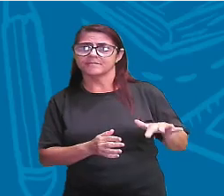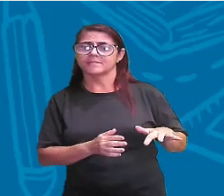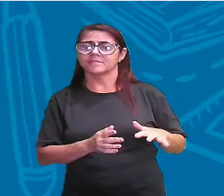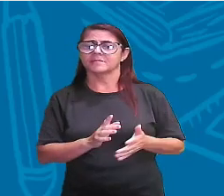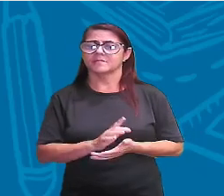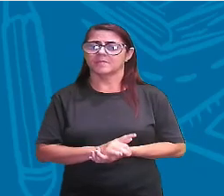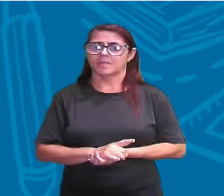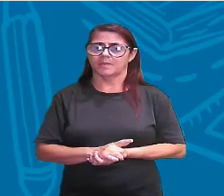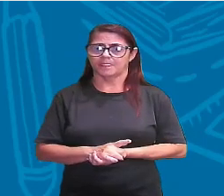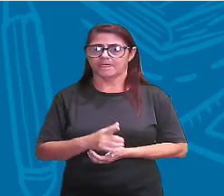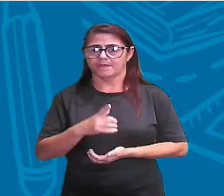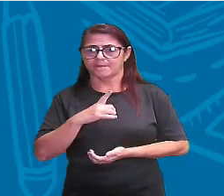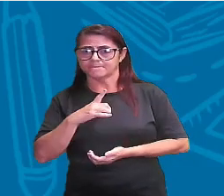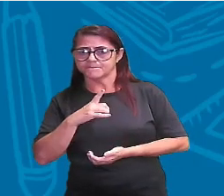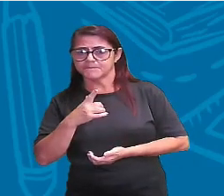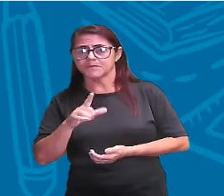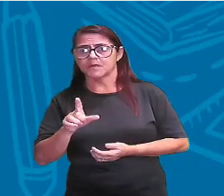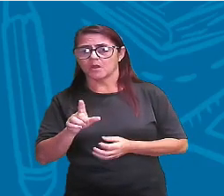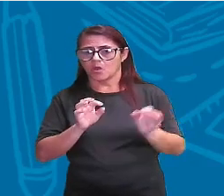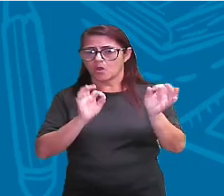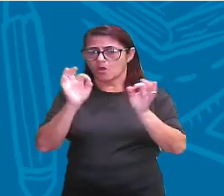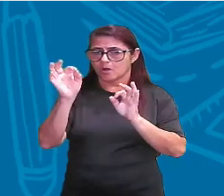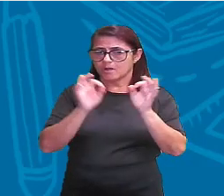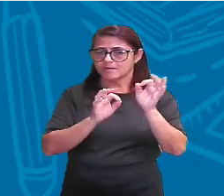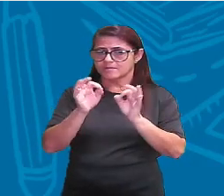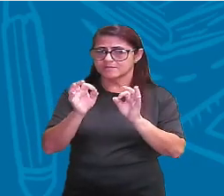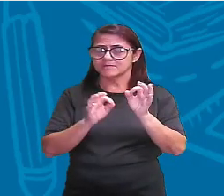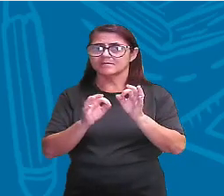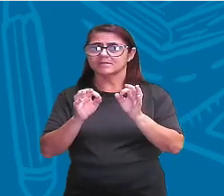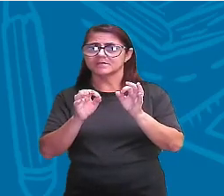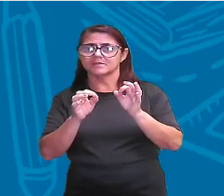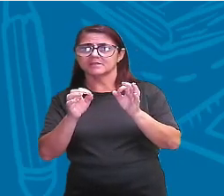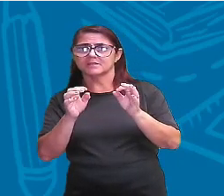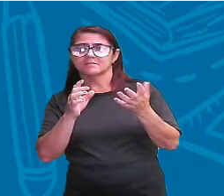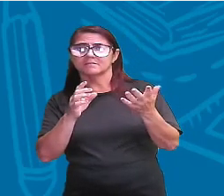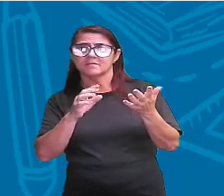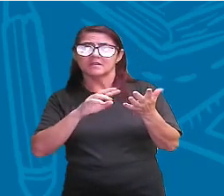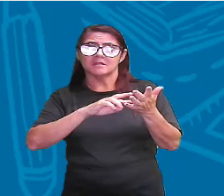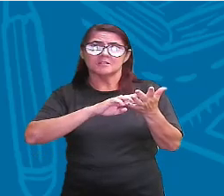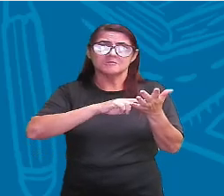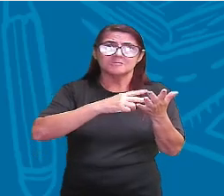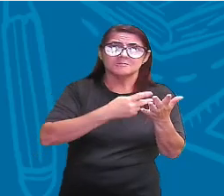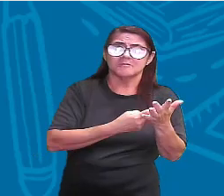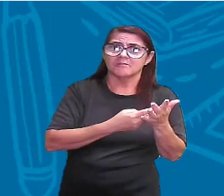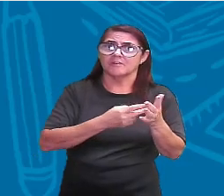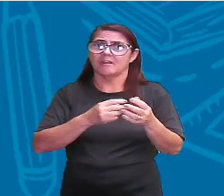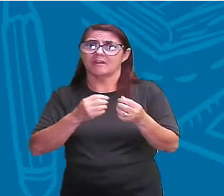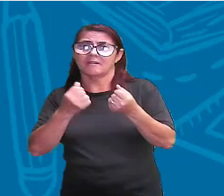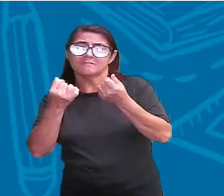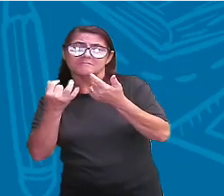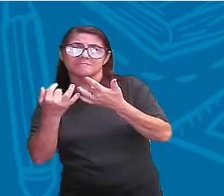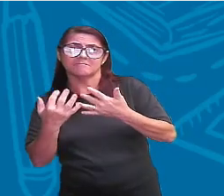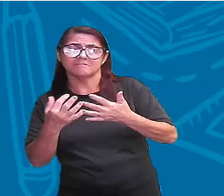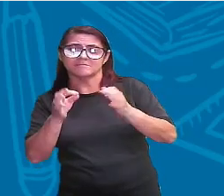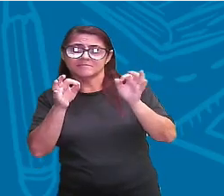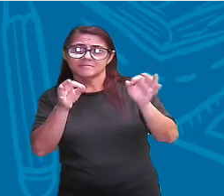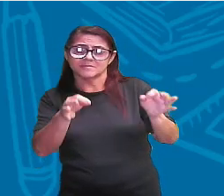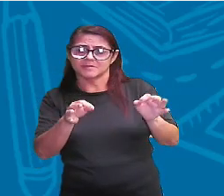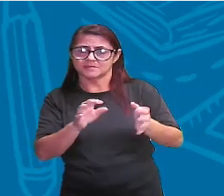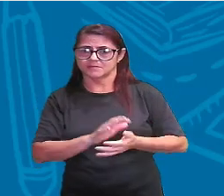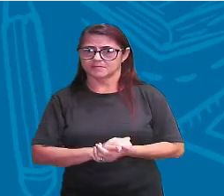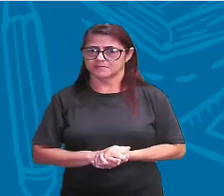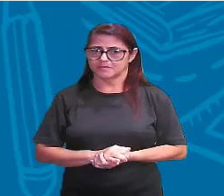aí mais outra, que diz assim, ó, relacione cada frase com a tradução adequada. Letra A, what time is